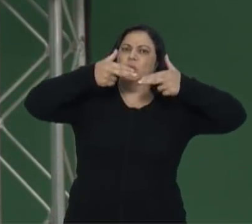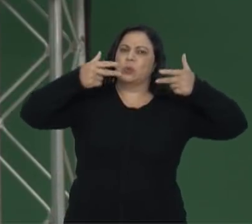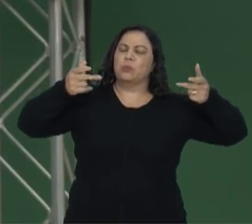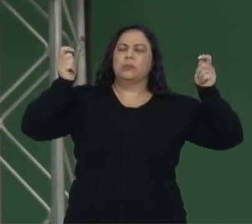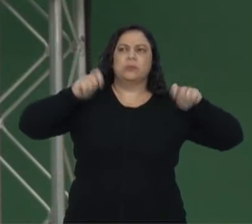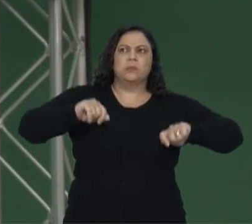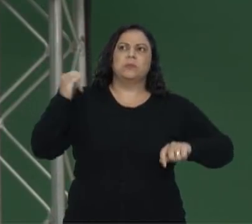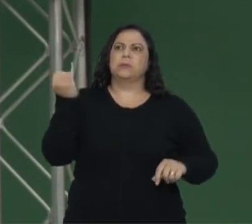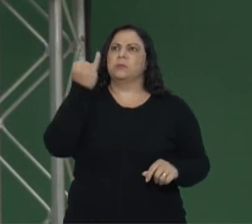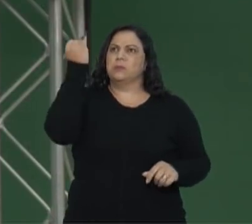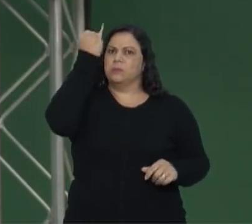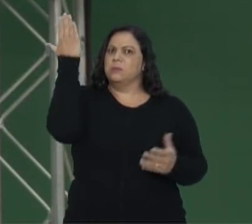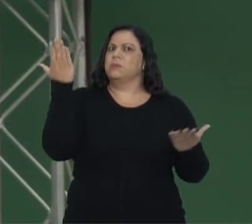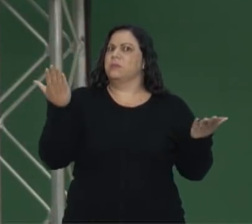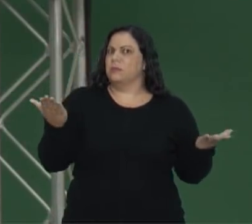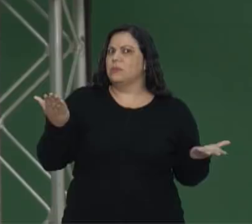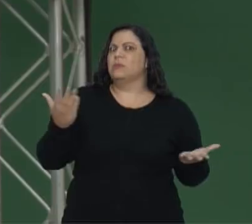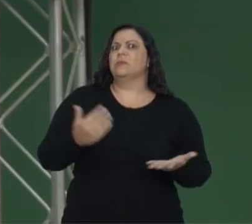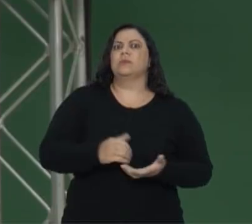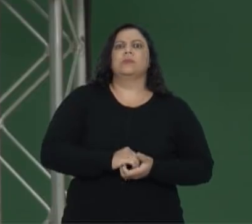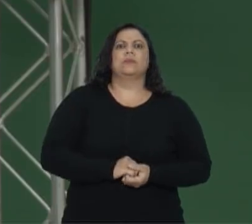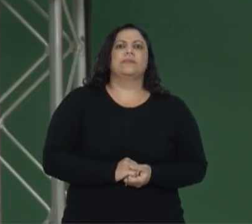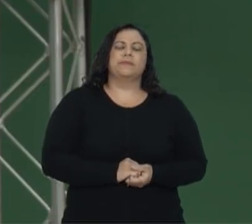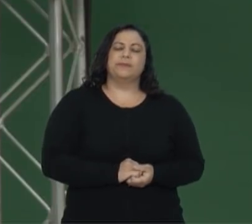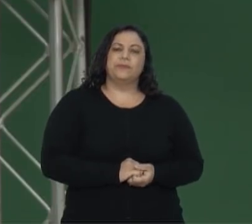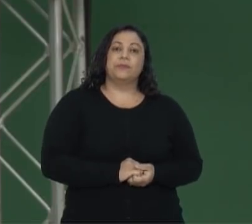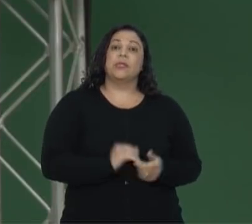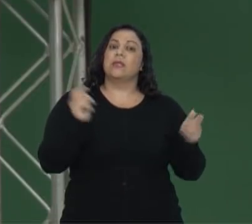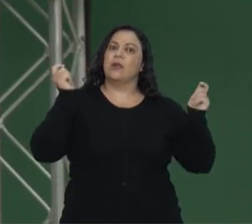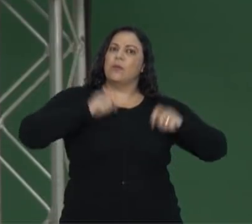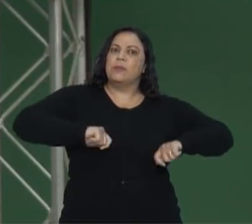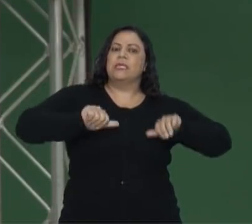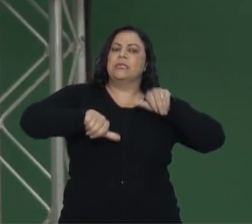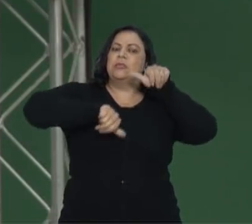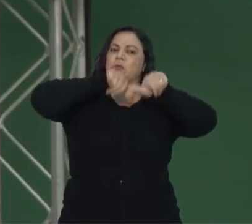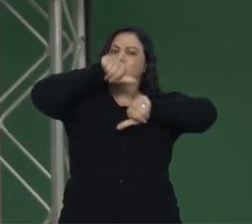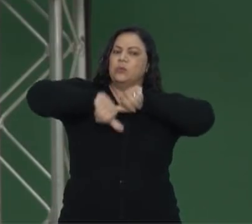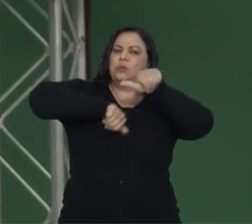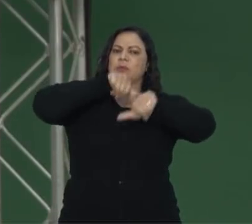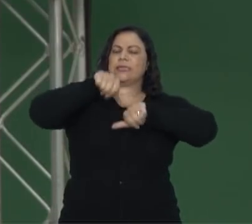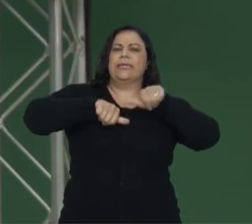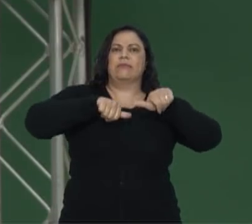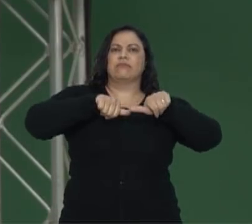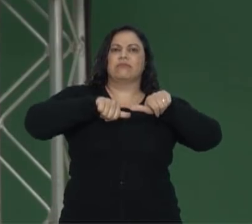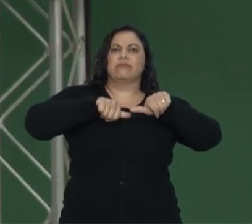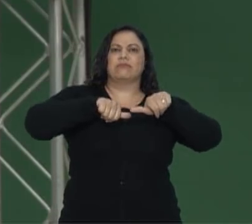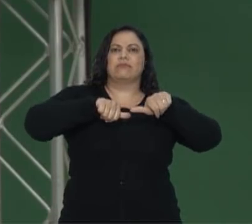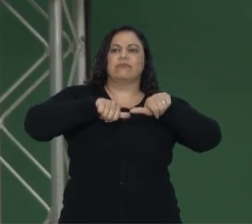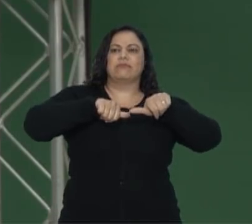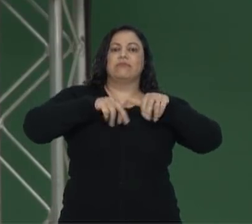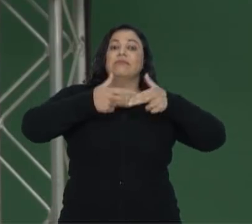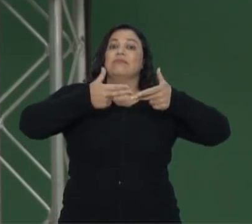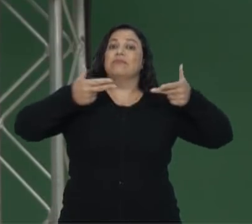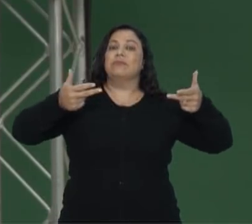é importante para mim, tem uma importância, eu tenho que modificá-lo para ele ter uma função.